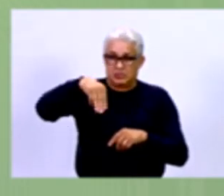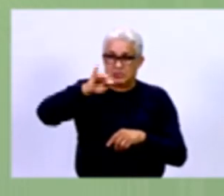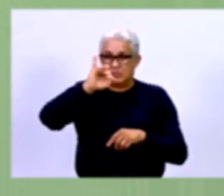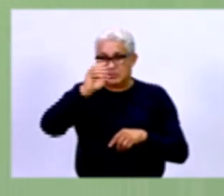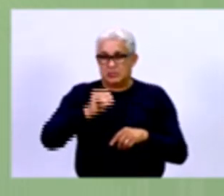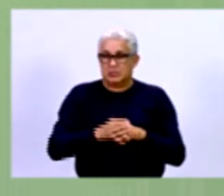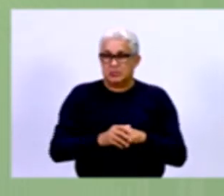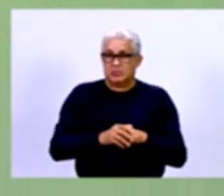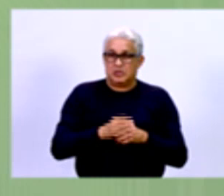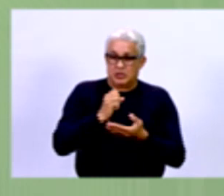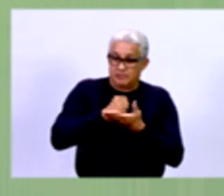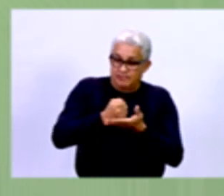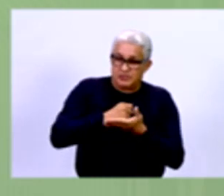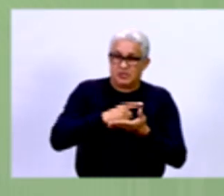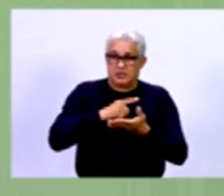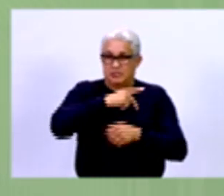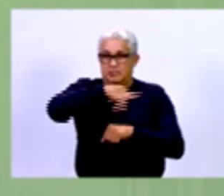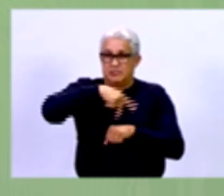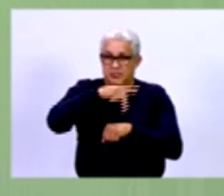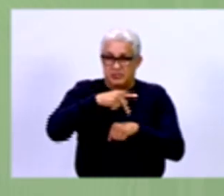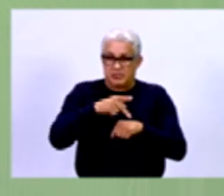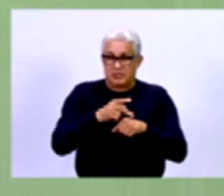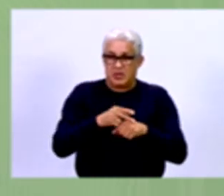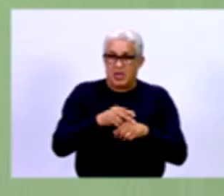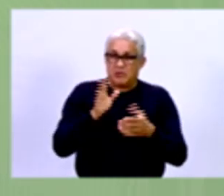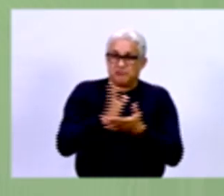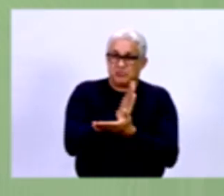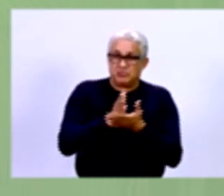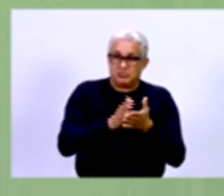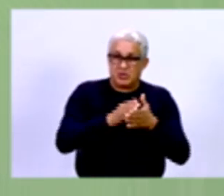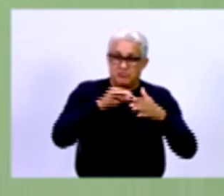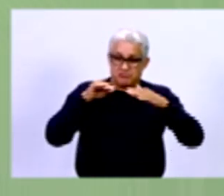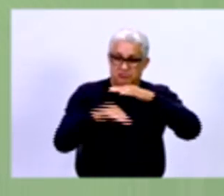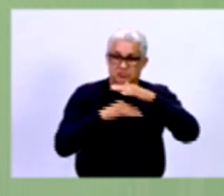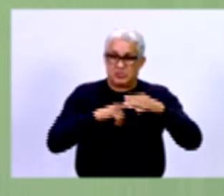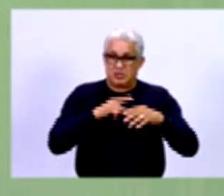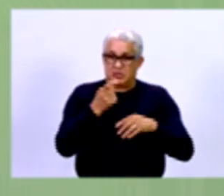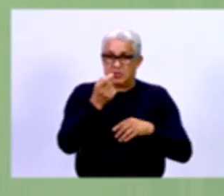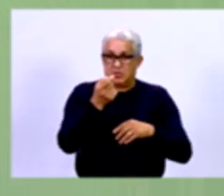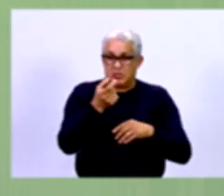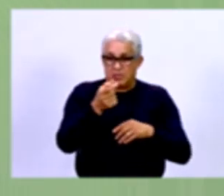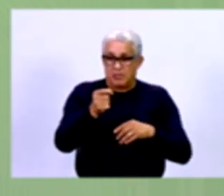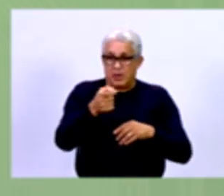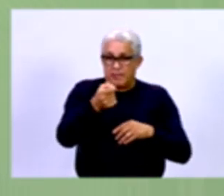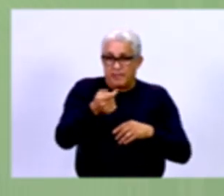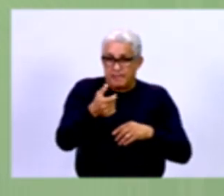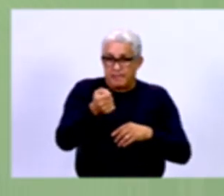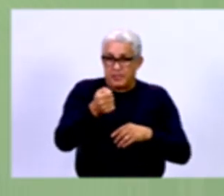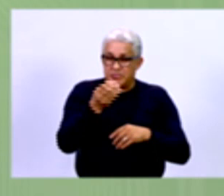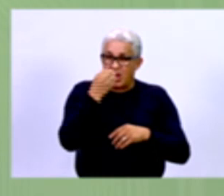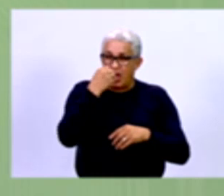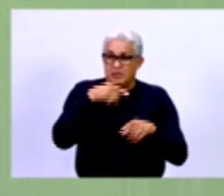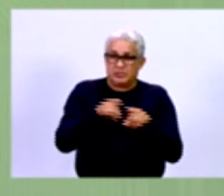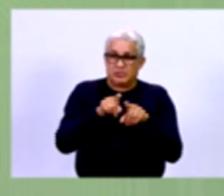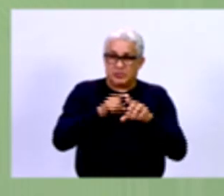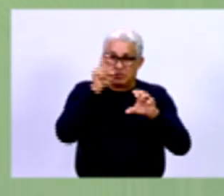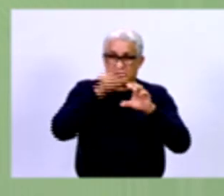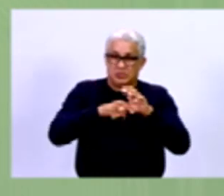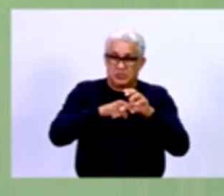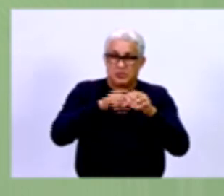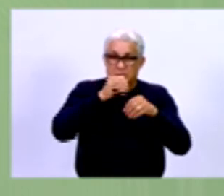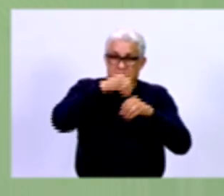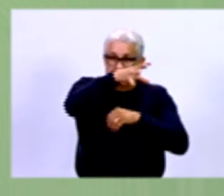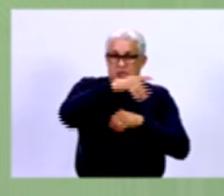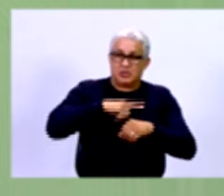o caso, em geral, dos países menos desenvolvidos. Por ter uma moeda muito fraca e dívidas externas que causam problemas do balanço